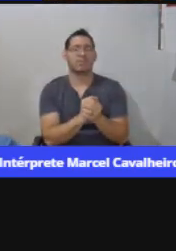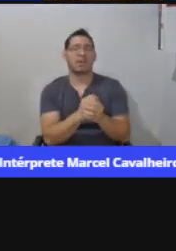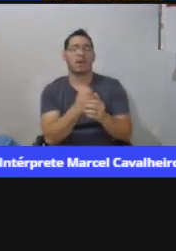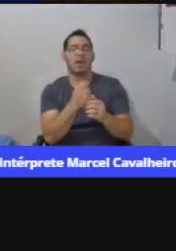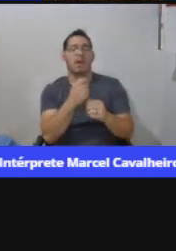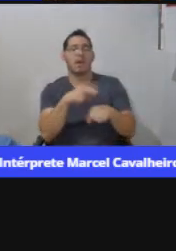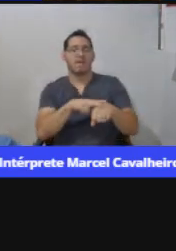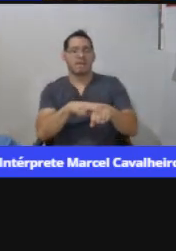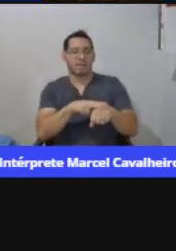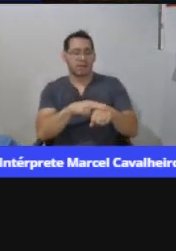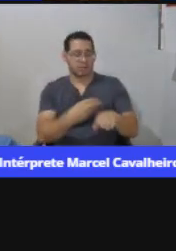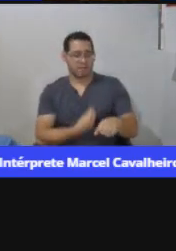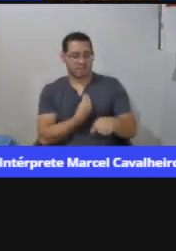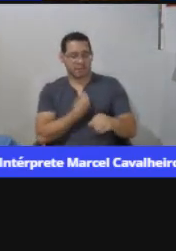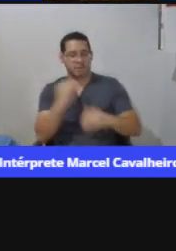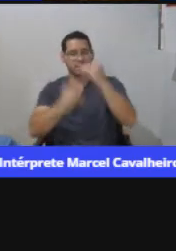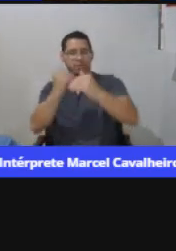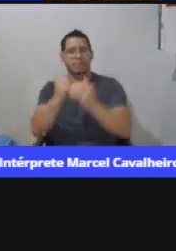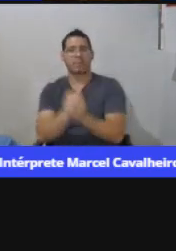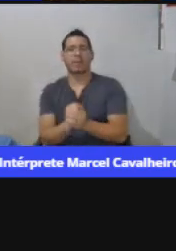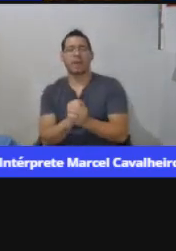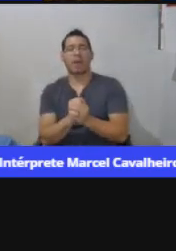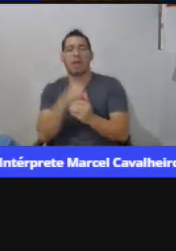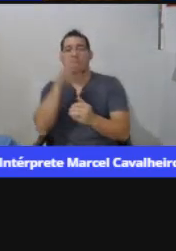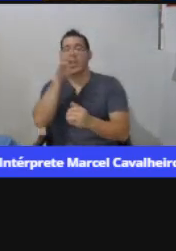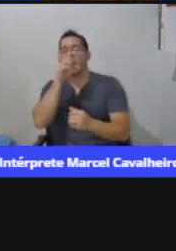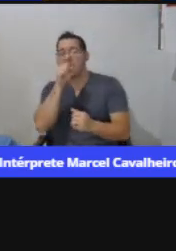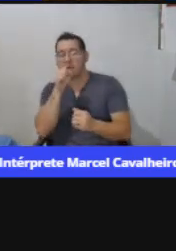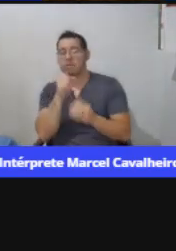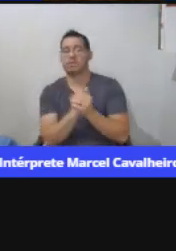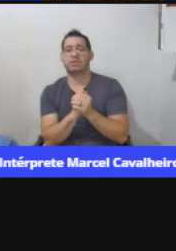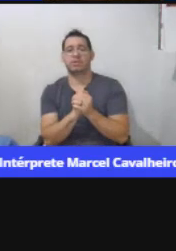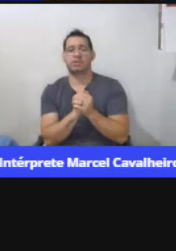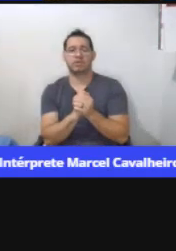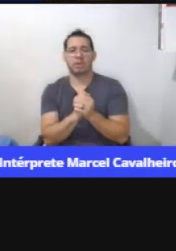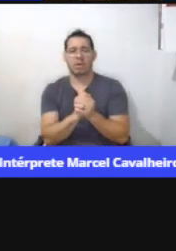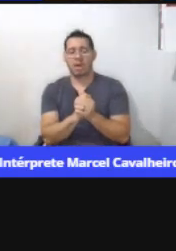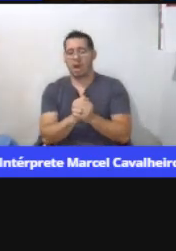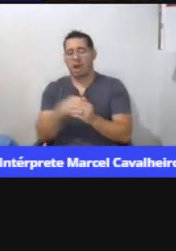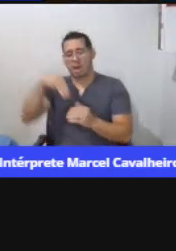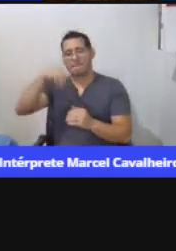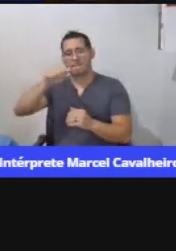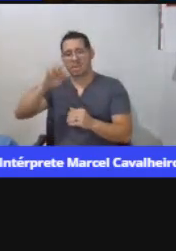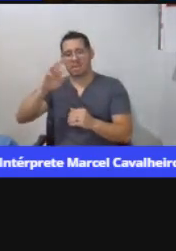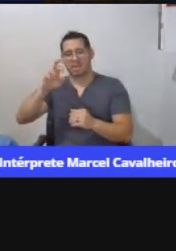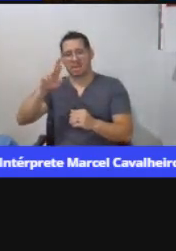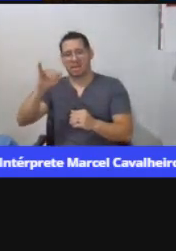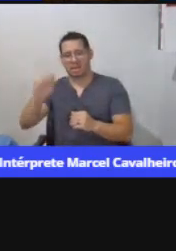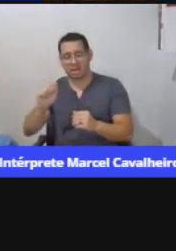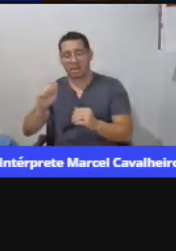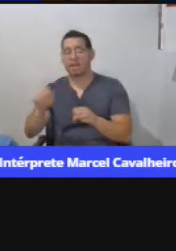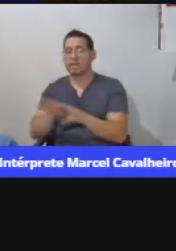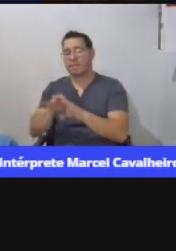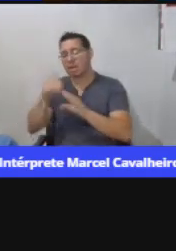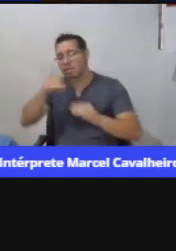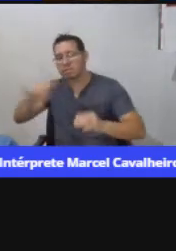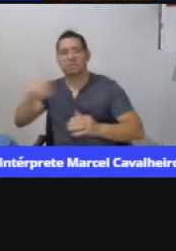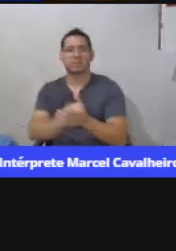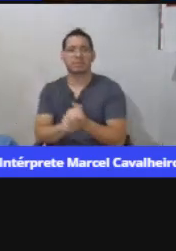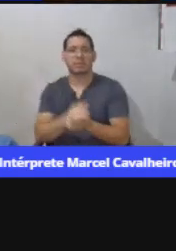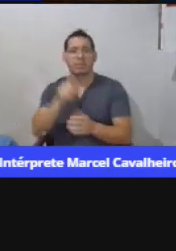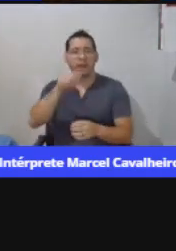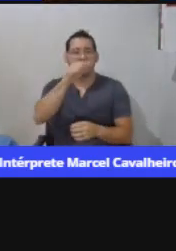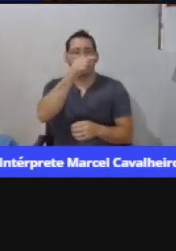Vida e Evolução e em laranja as habilidades de Matéria e Energia. E as linhas